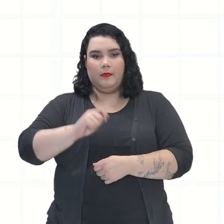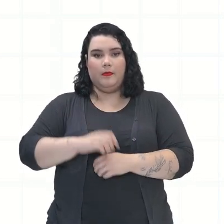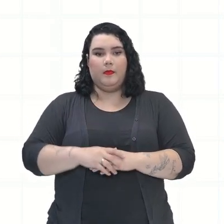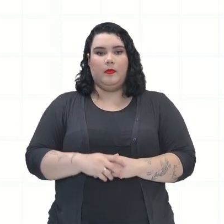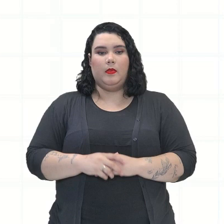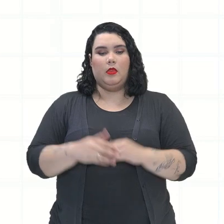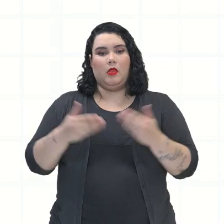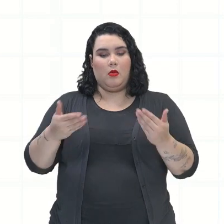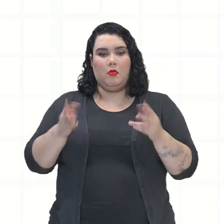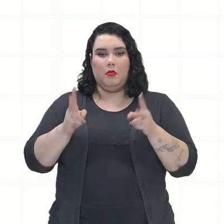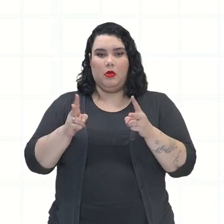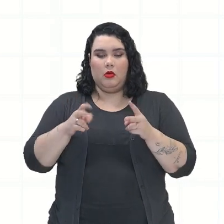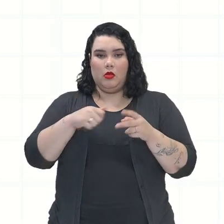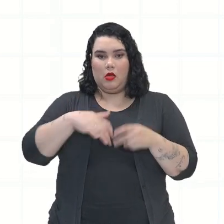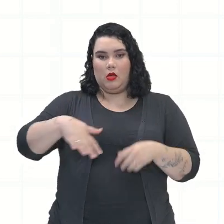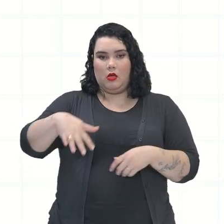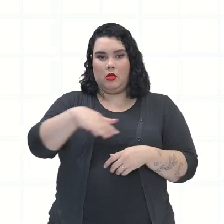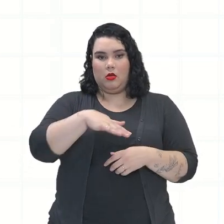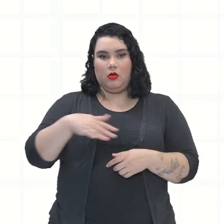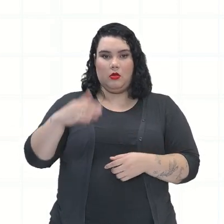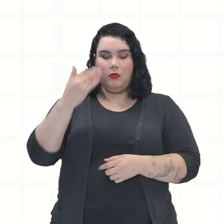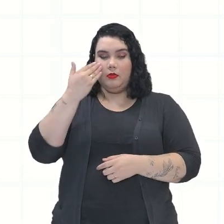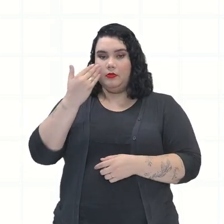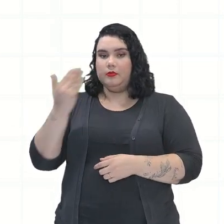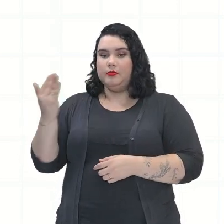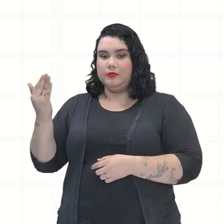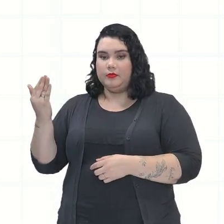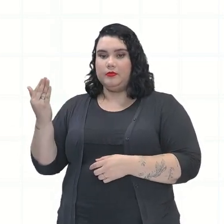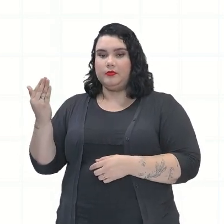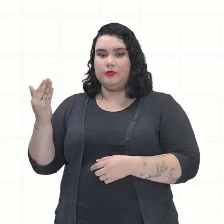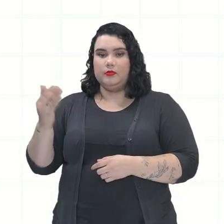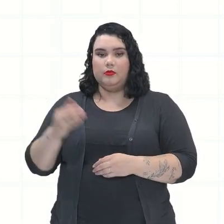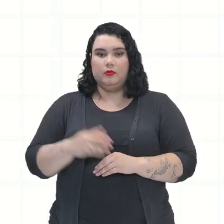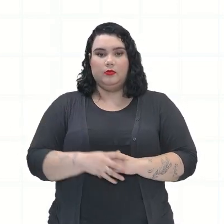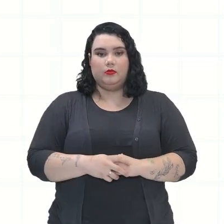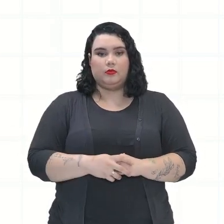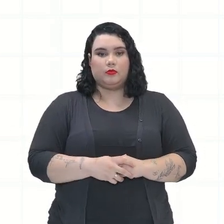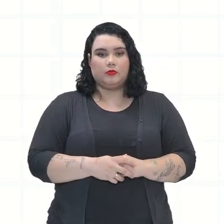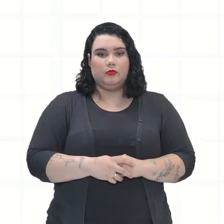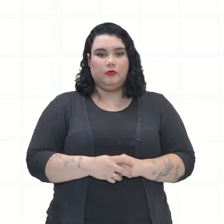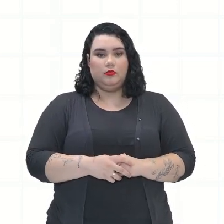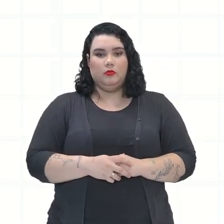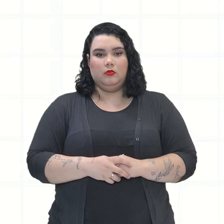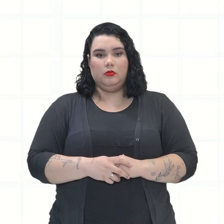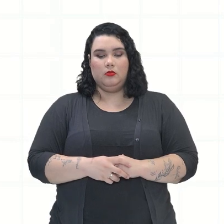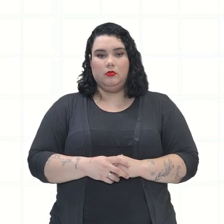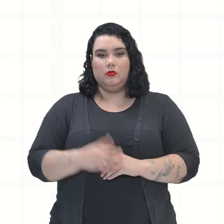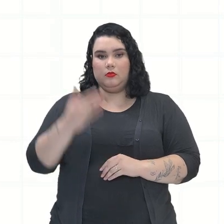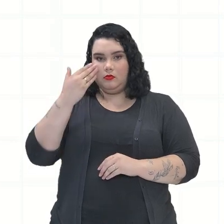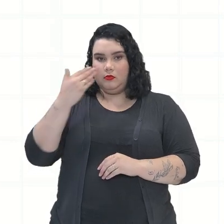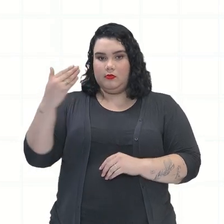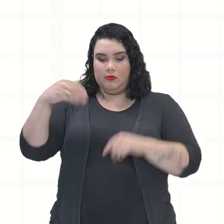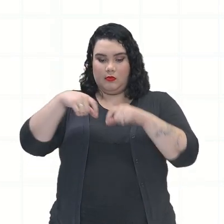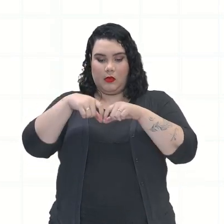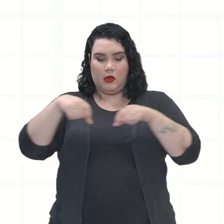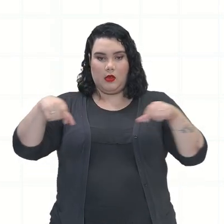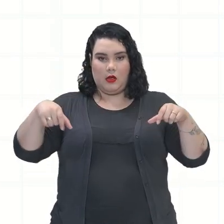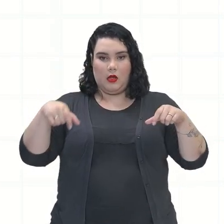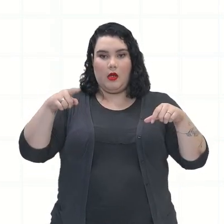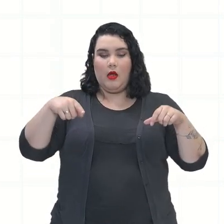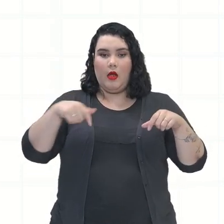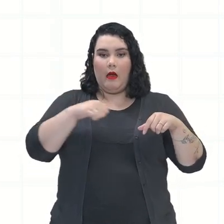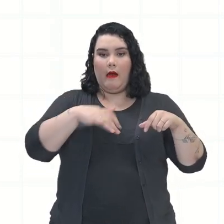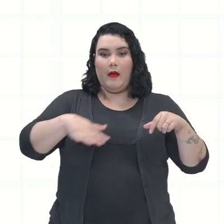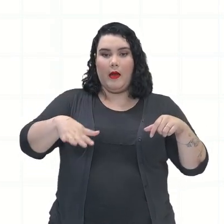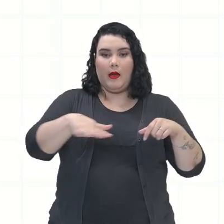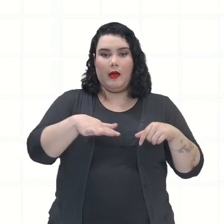área mesmo aqui que eu vou marcar para vocês, ó. Ele é realizado dentro dessa área aqui de defesa, tá bom? Então, é aí